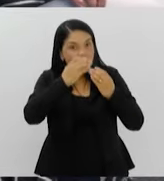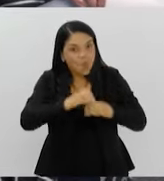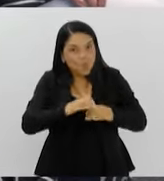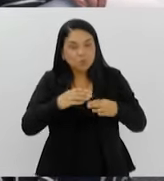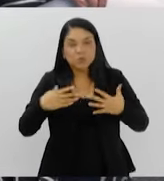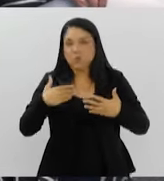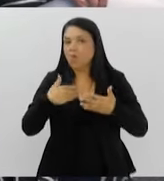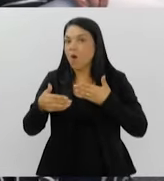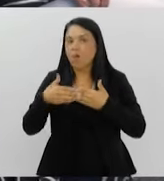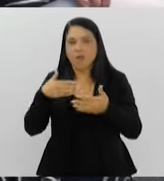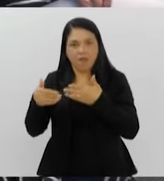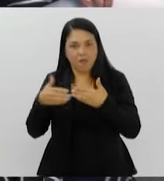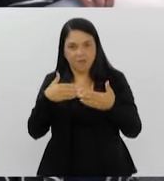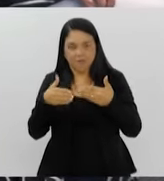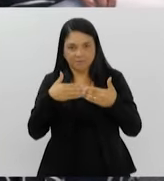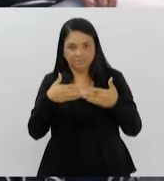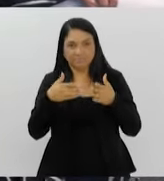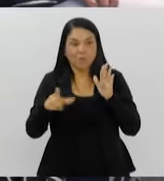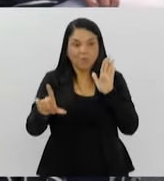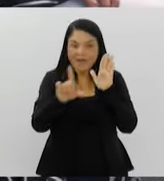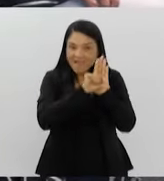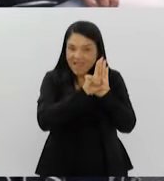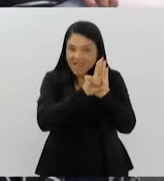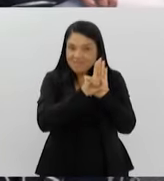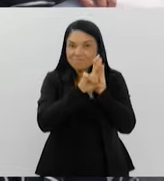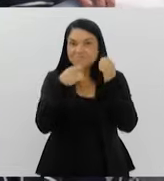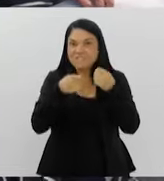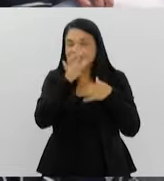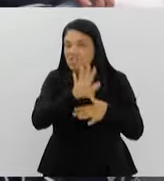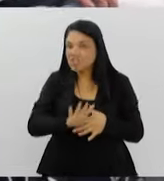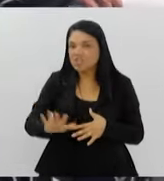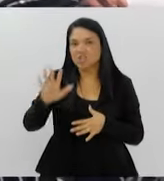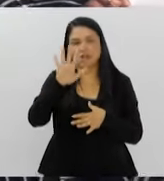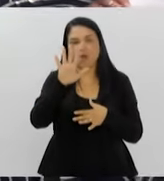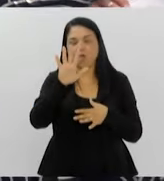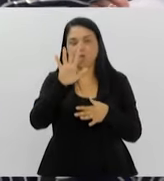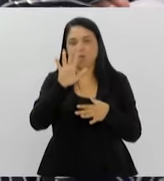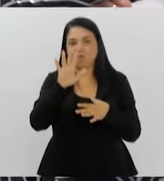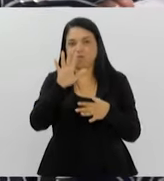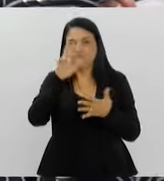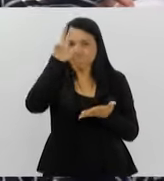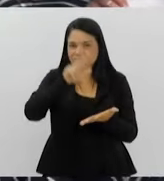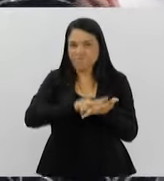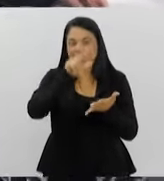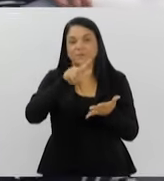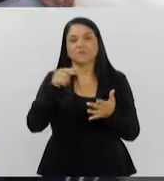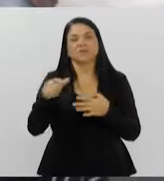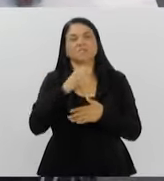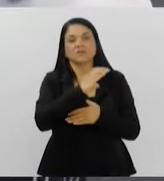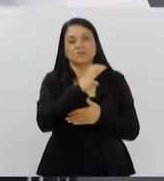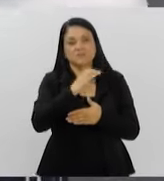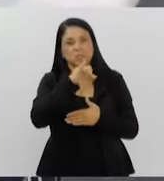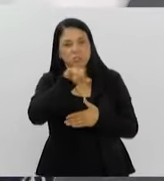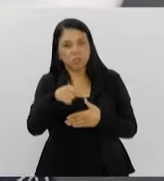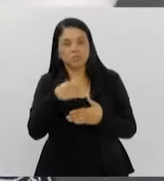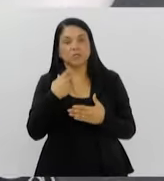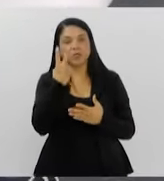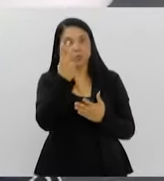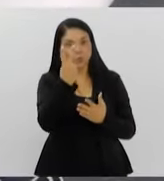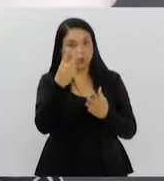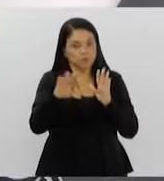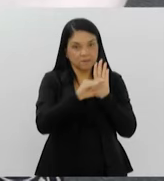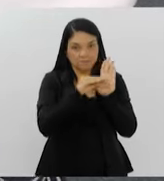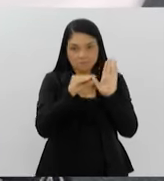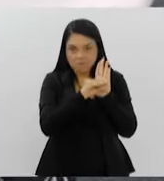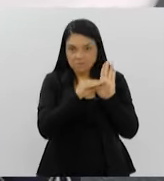ter o caráter genérico projeto foi a ccj recebeu duas emendas que o